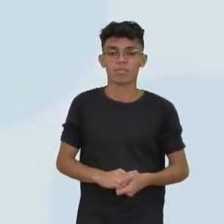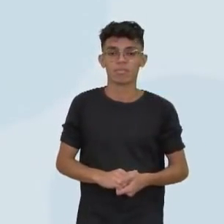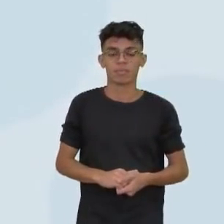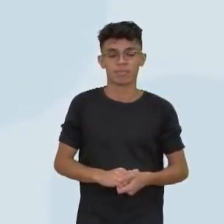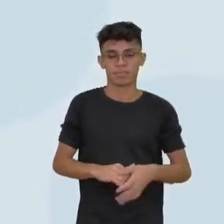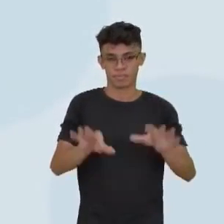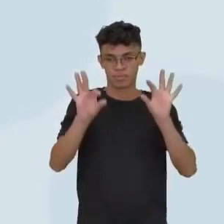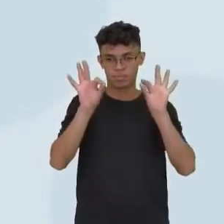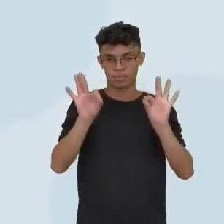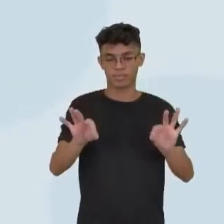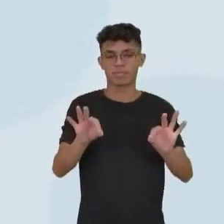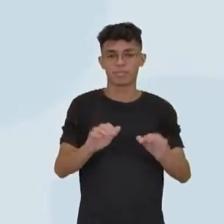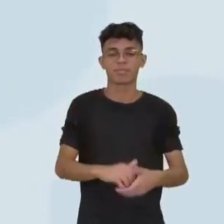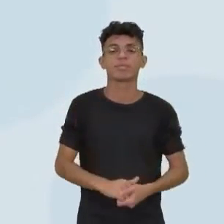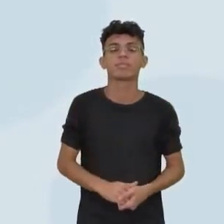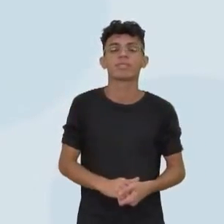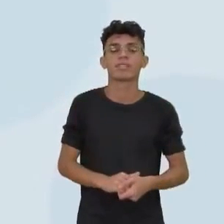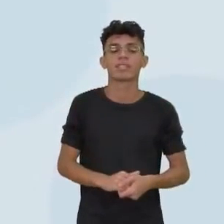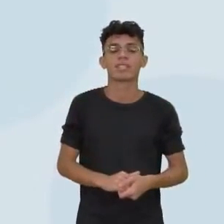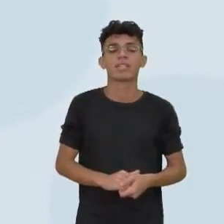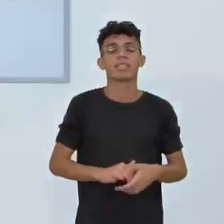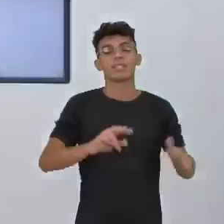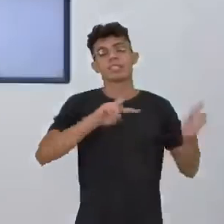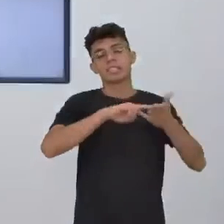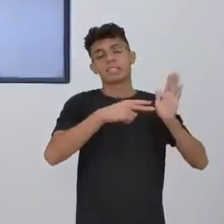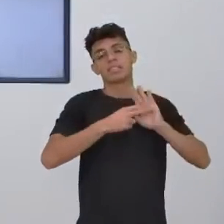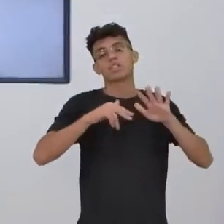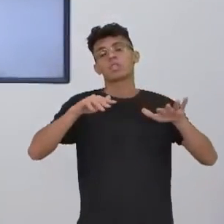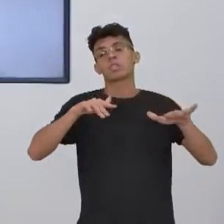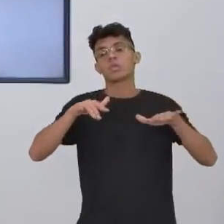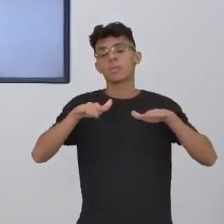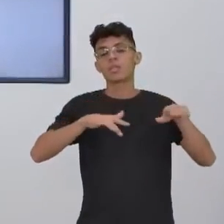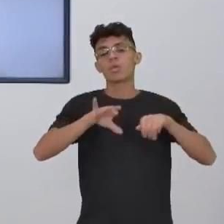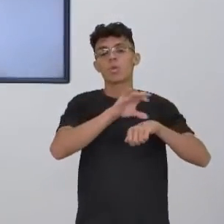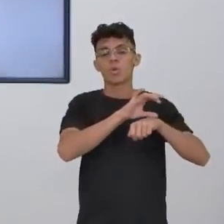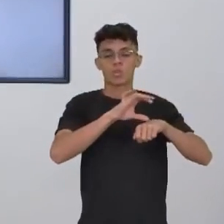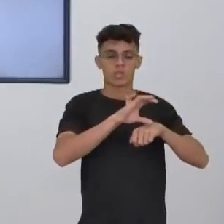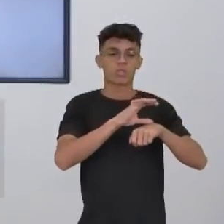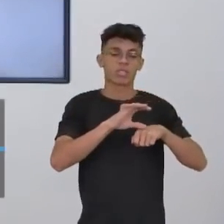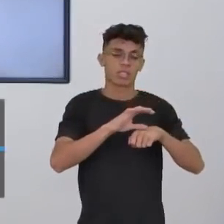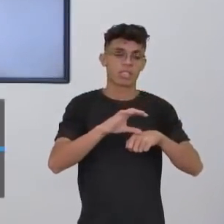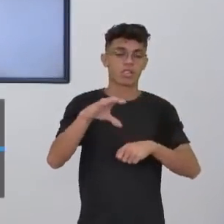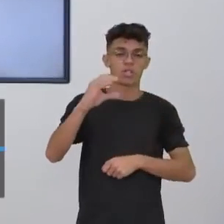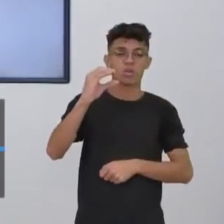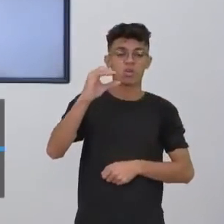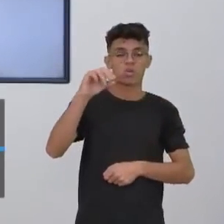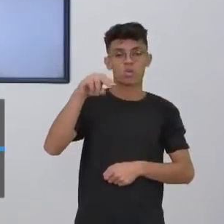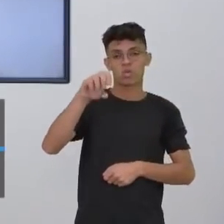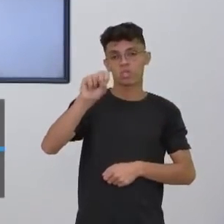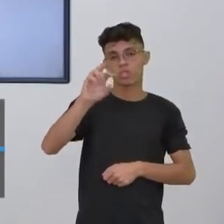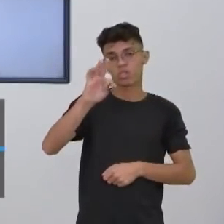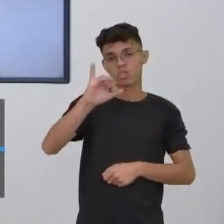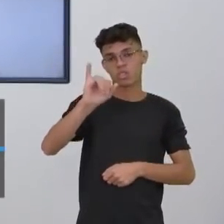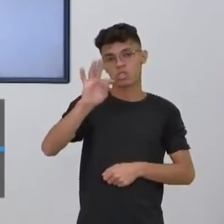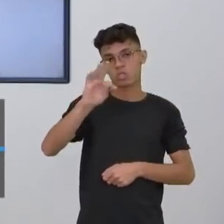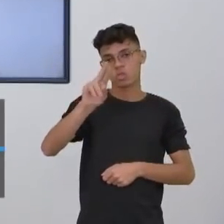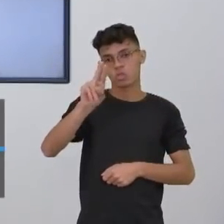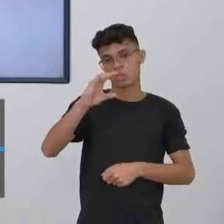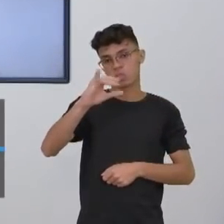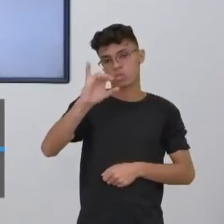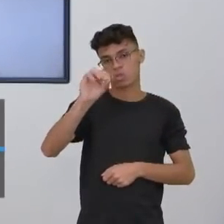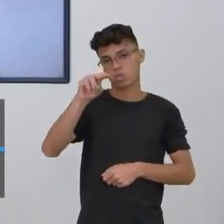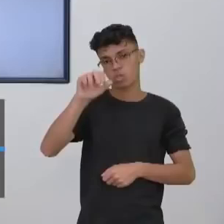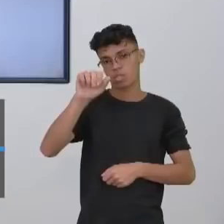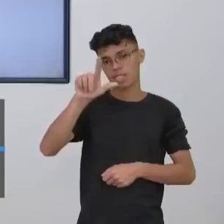certo? Então, o que seria esse movimento constitucionalista? Uma das alegações do Getúlio Vargas é que